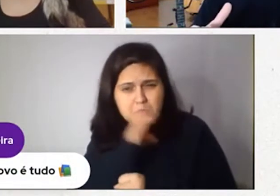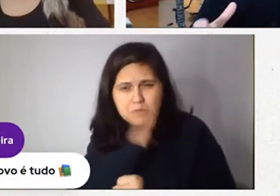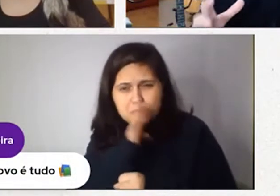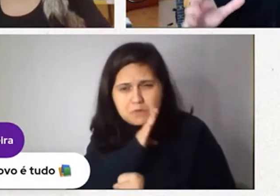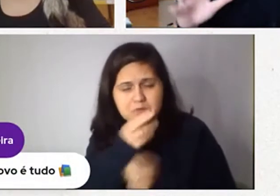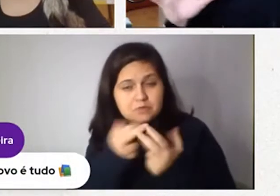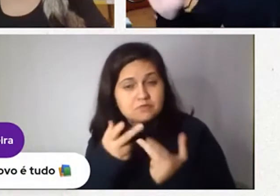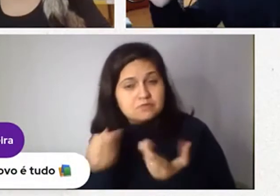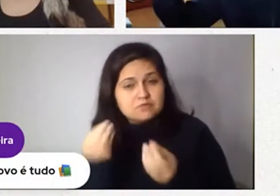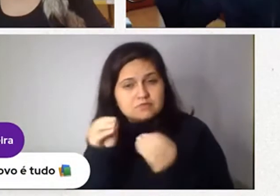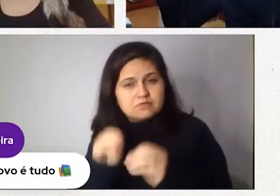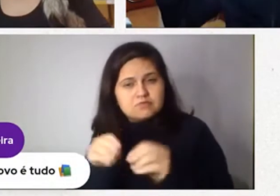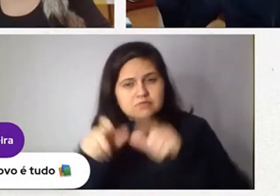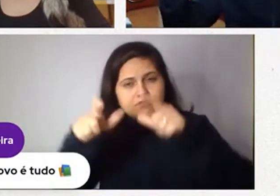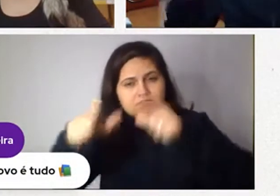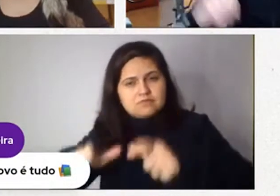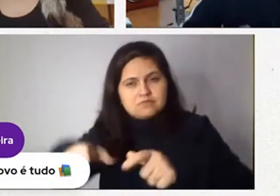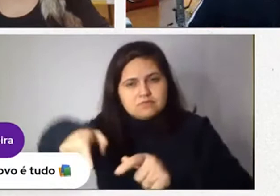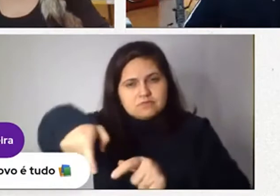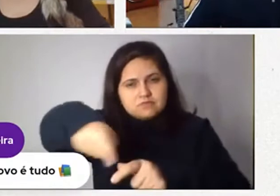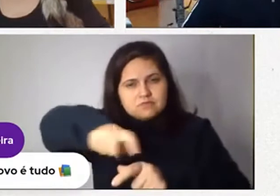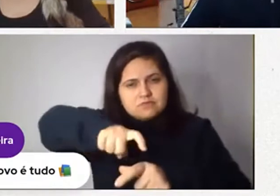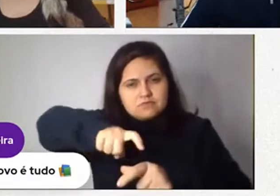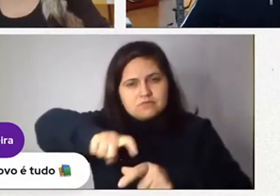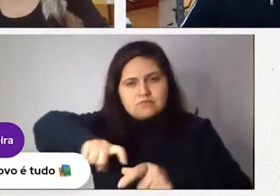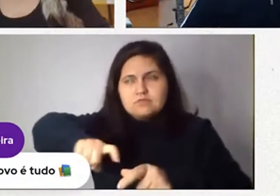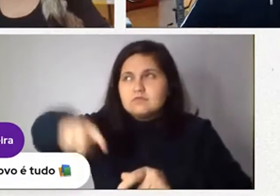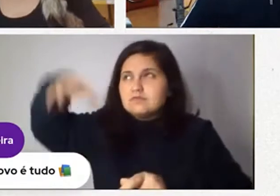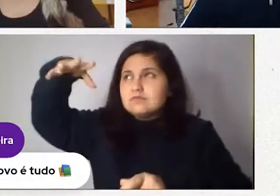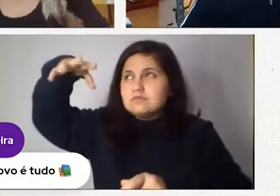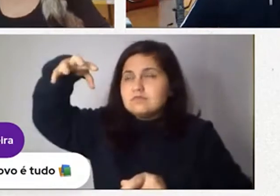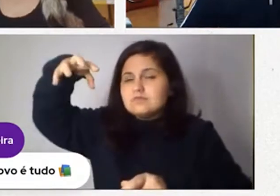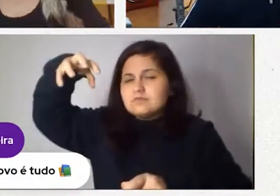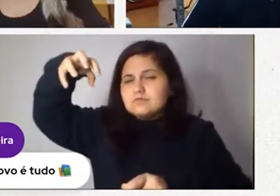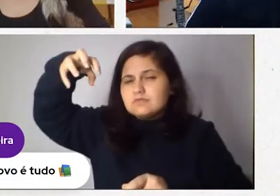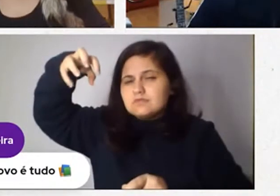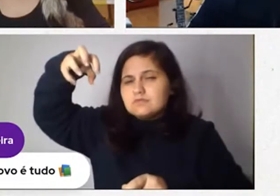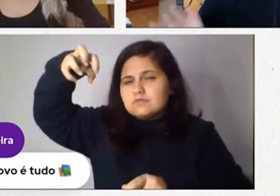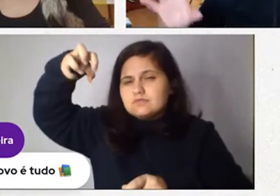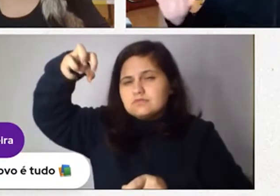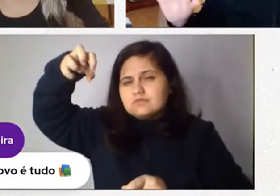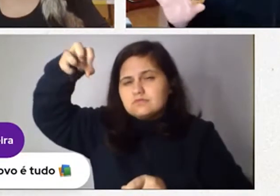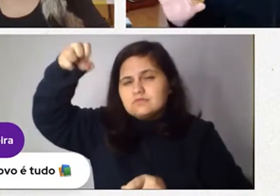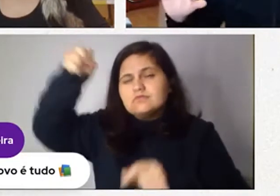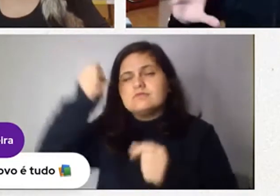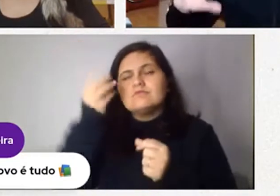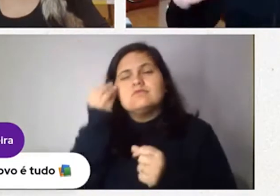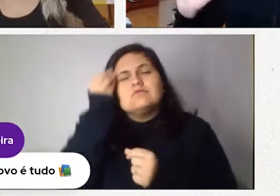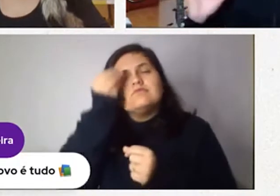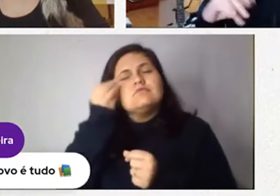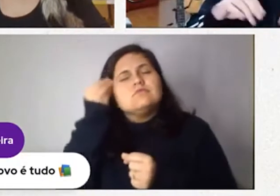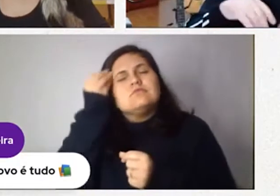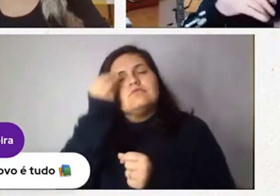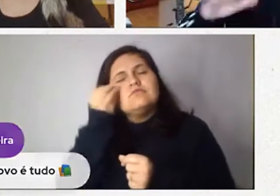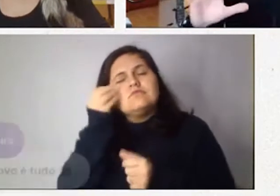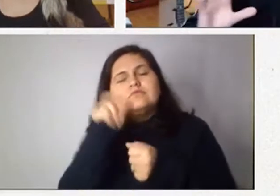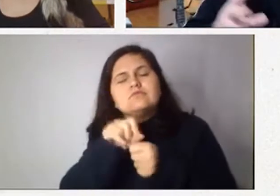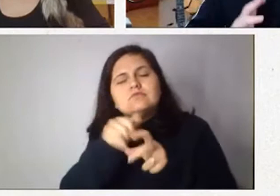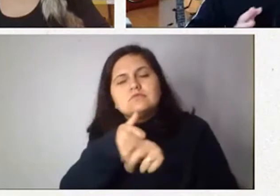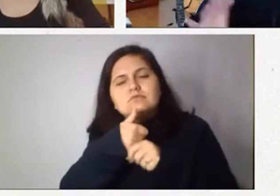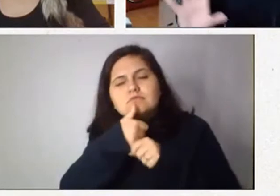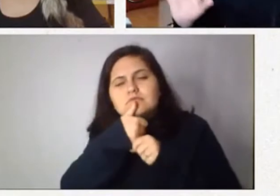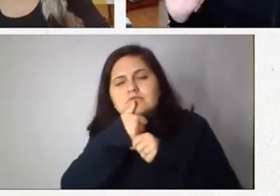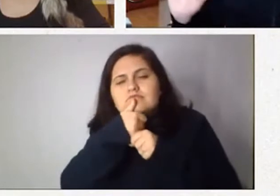Bota um disco, diminui a luz do ambiente, entendeu? Faz um mate, alguma coisa assim